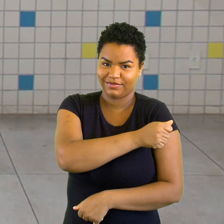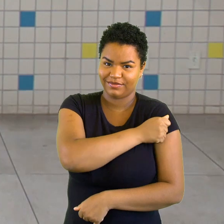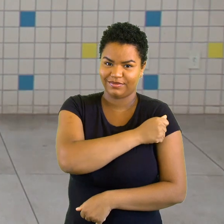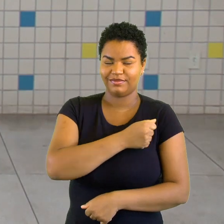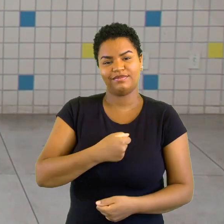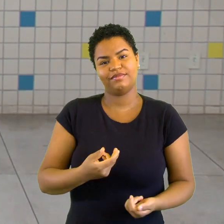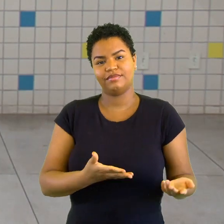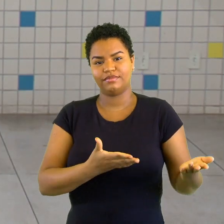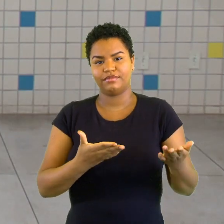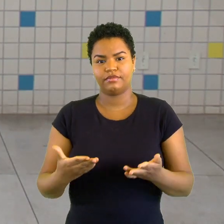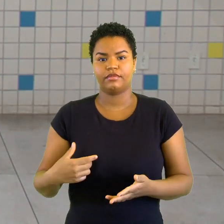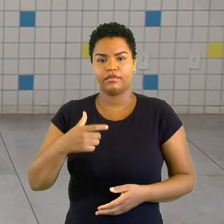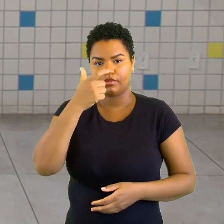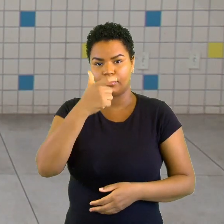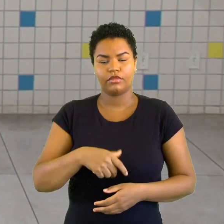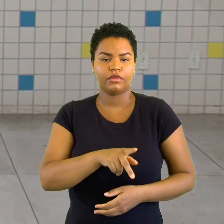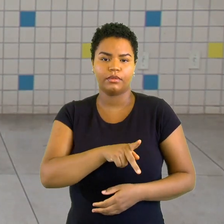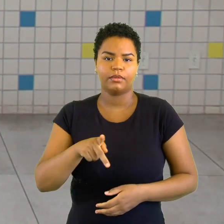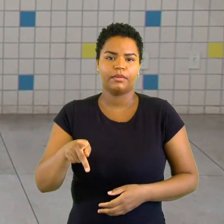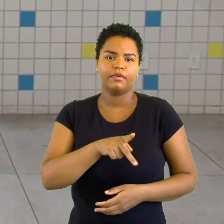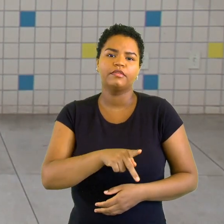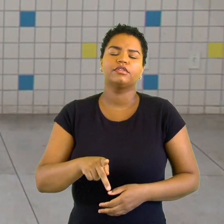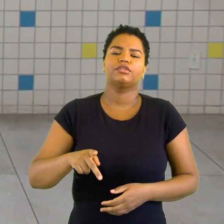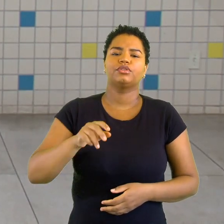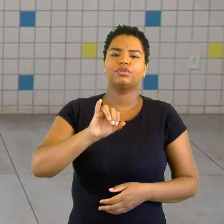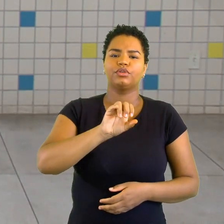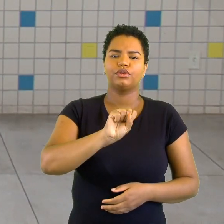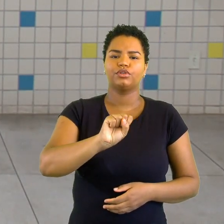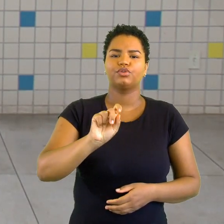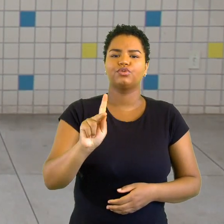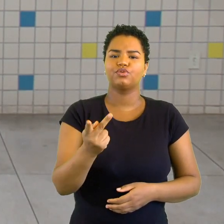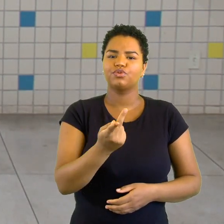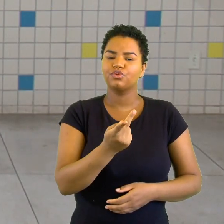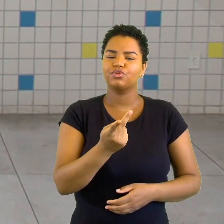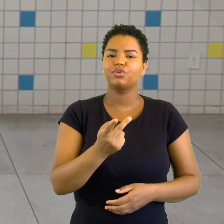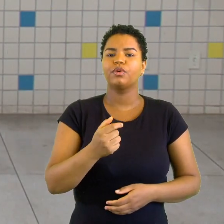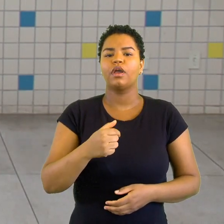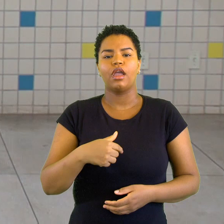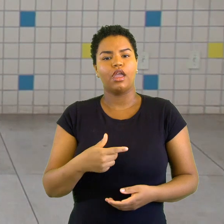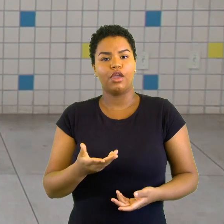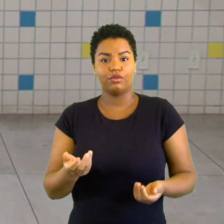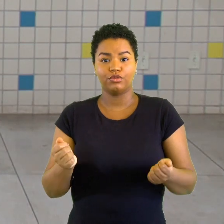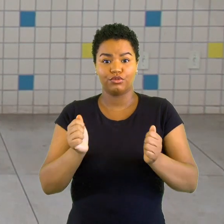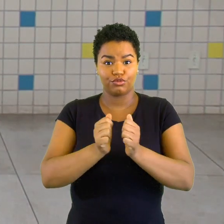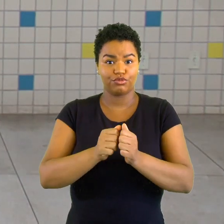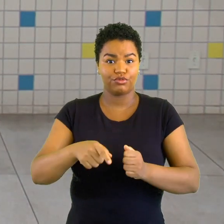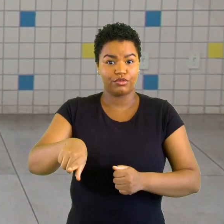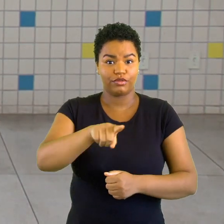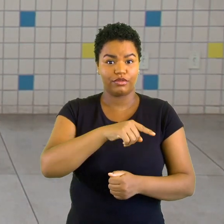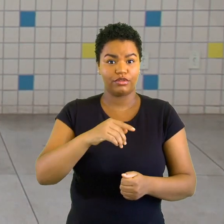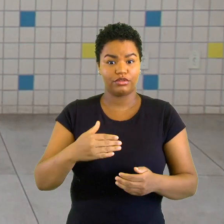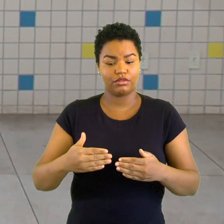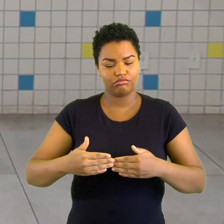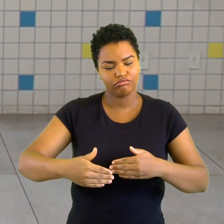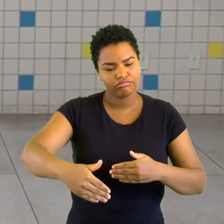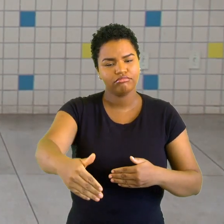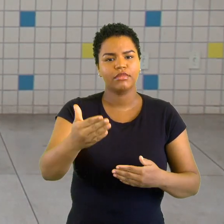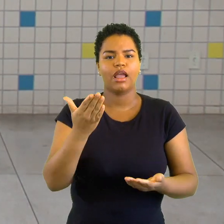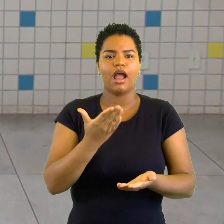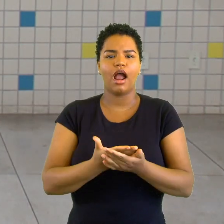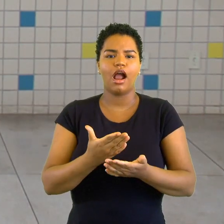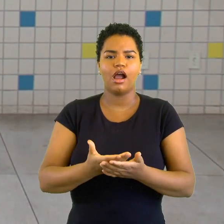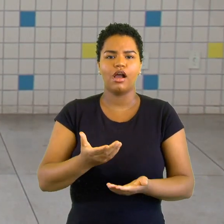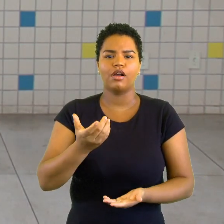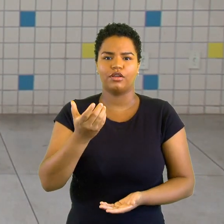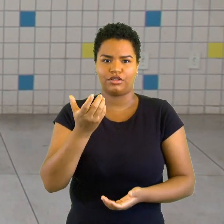Welcome, I'm Teacher Su. Olá pessoal, eu sou a professora Su Marinho e estarei com vocês a partir de hoje com as aulas de língua inglesa